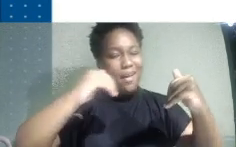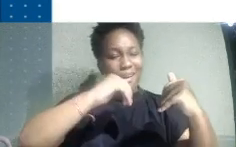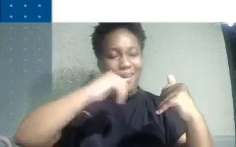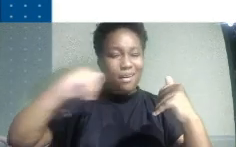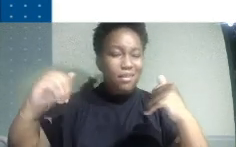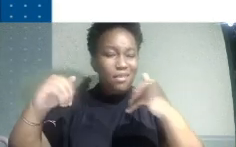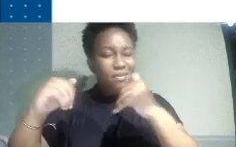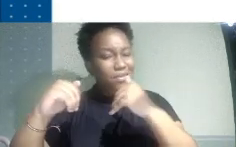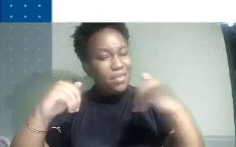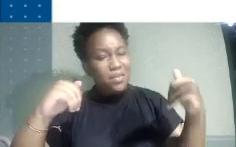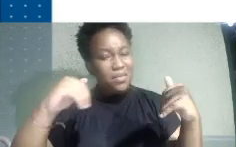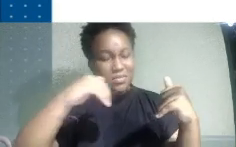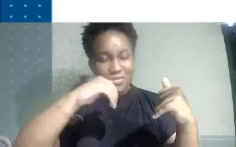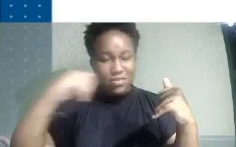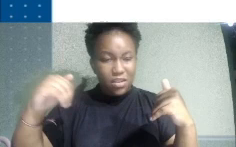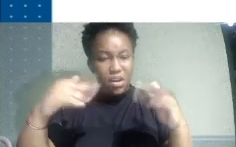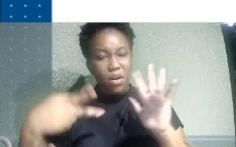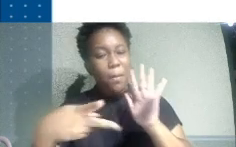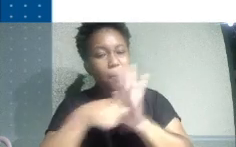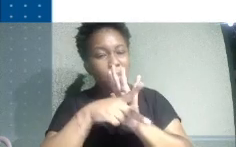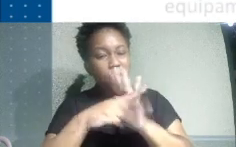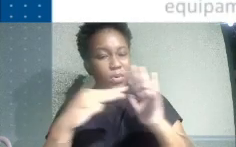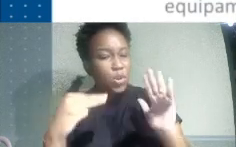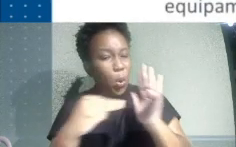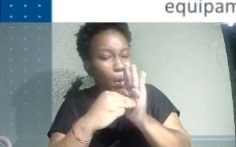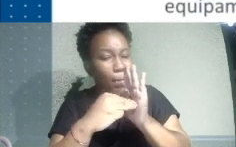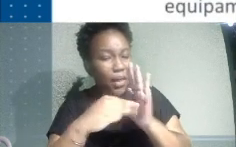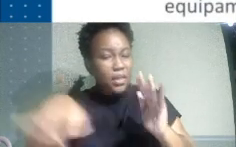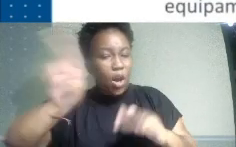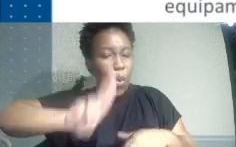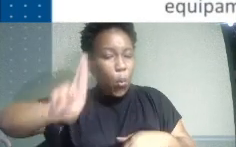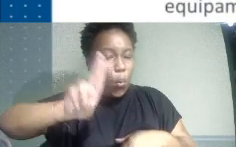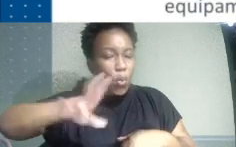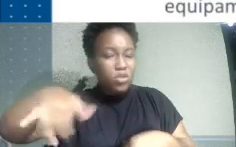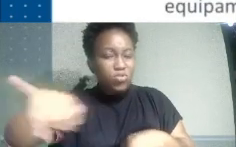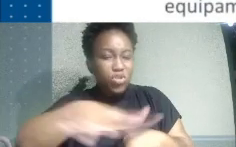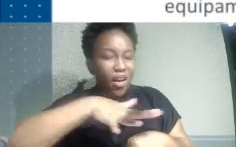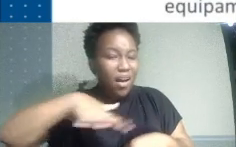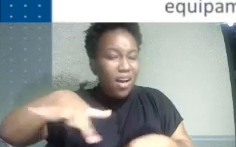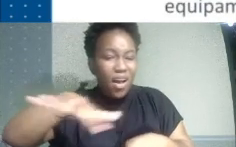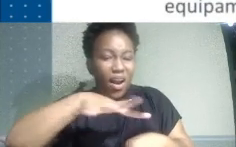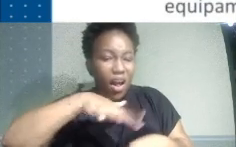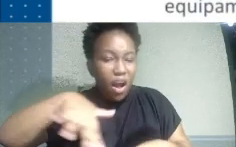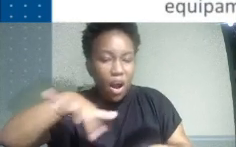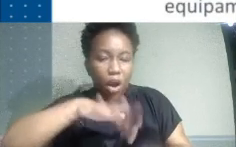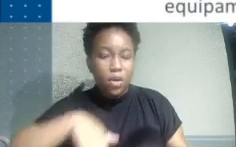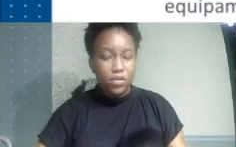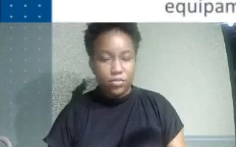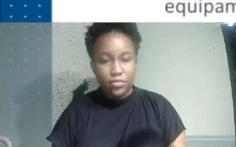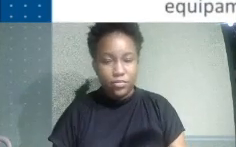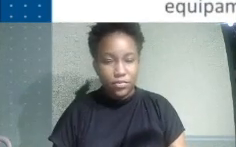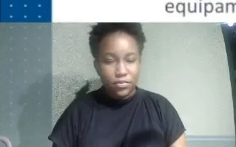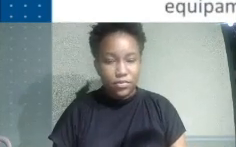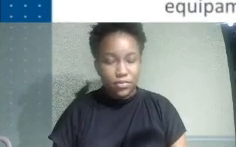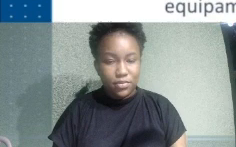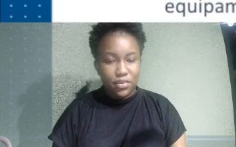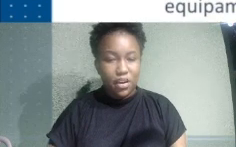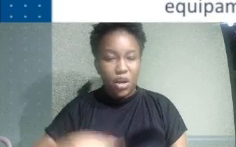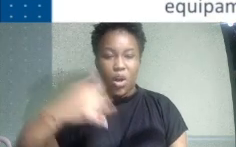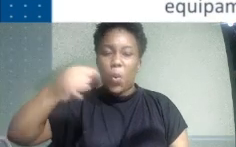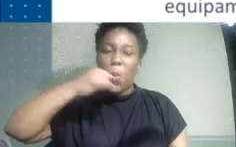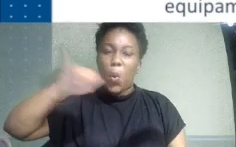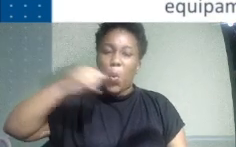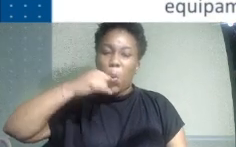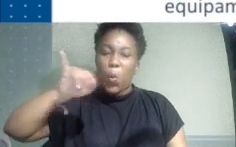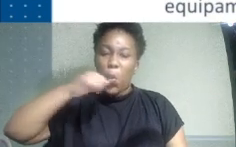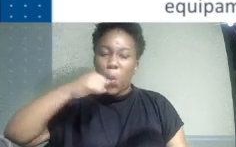faz um outro circuito para as tomadas de uso geral. O que mais? Qual que é um outro parâmetro importante? Um circuito independente